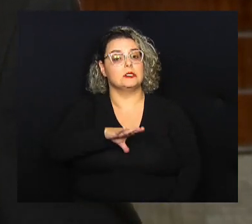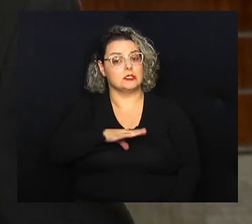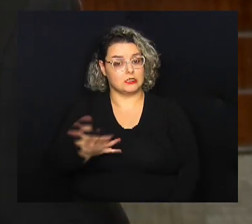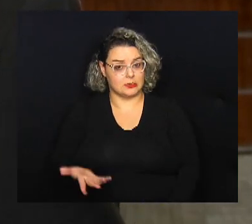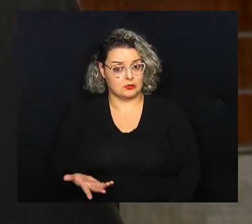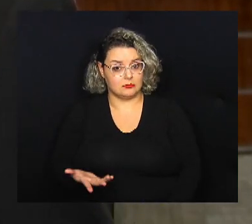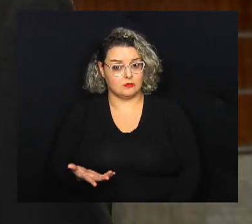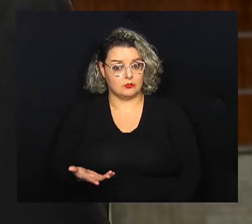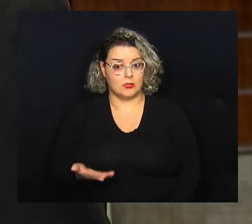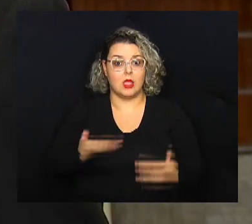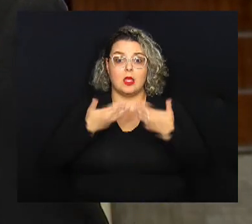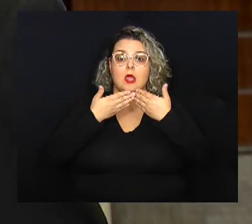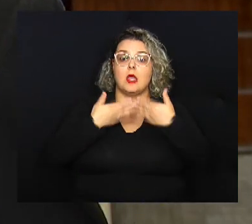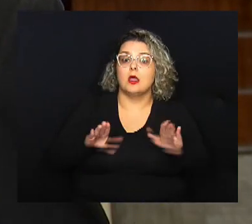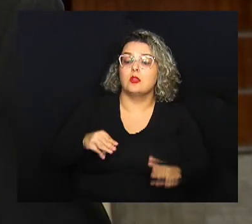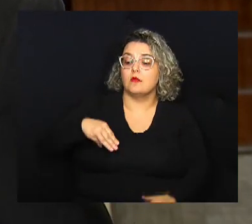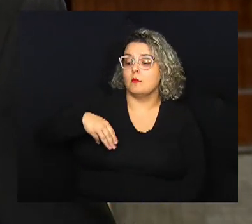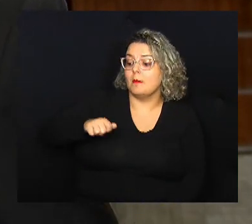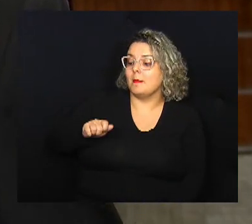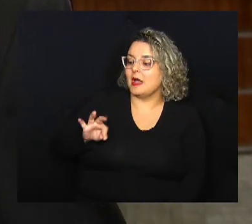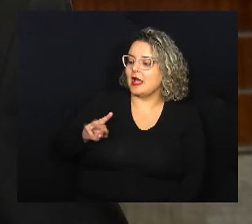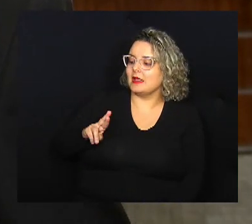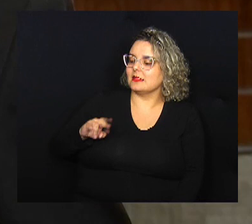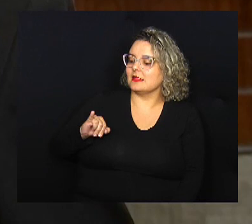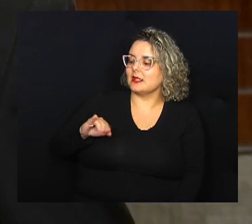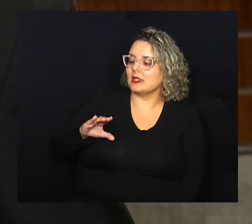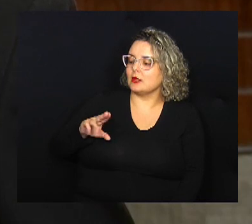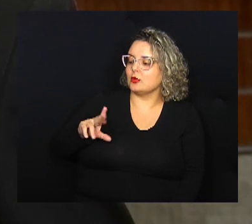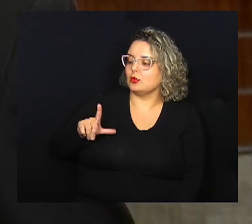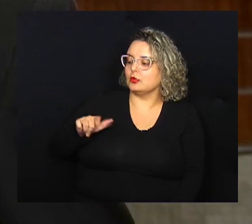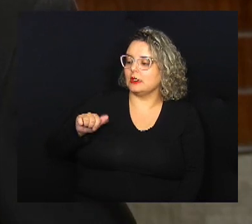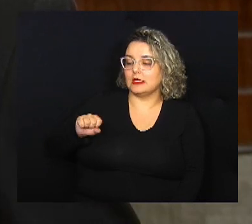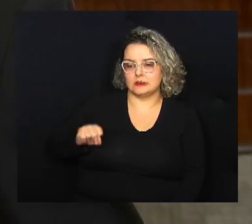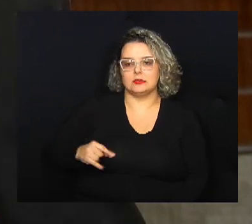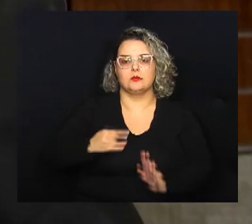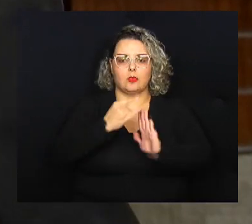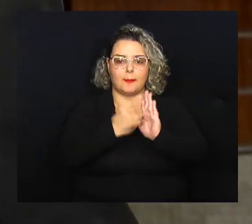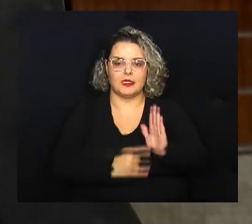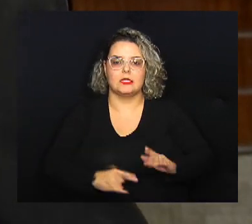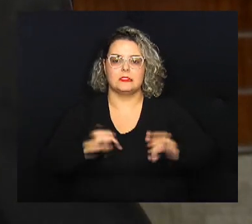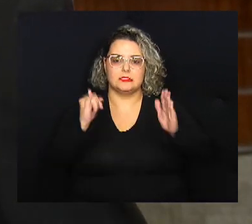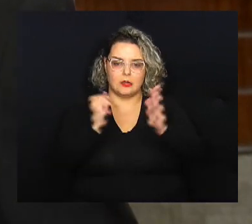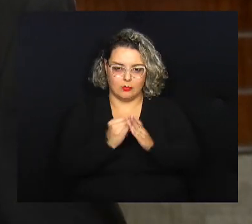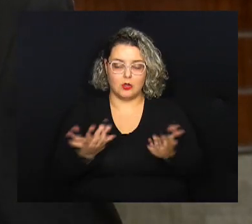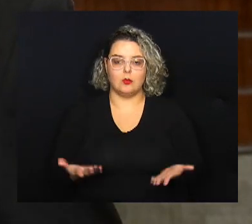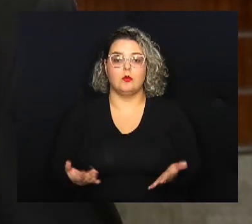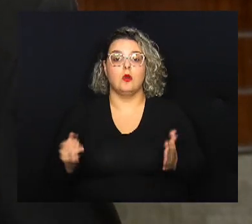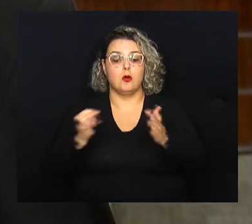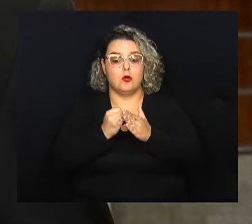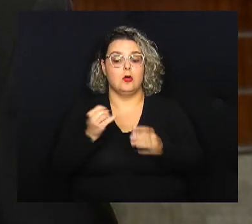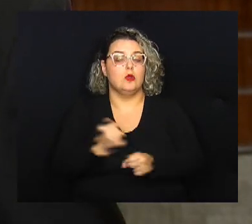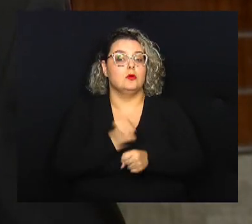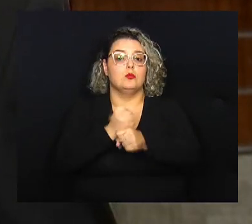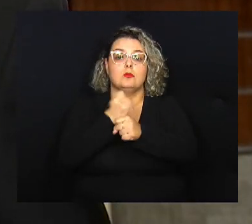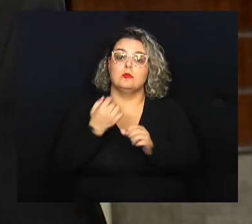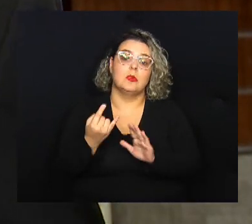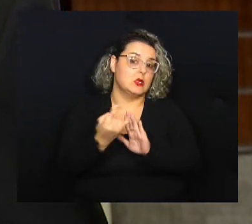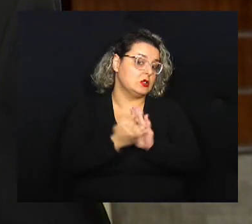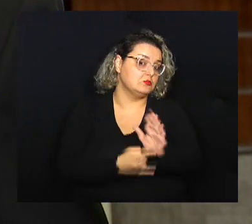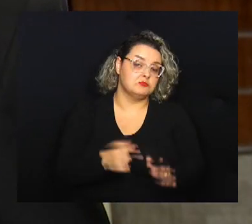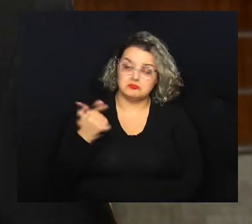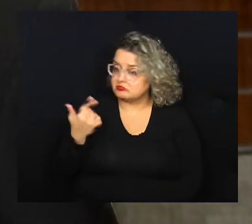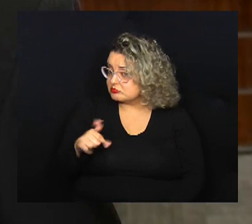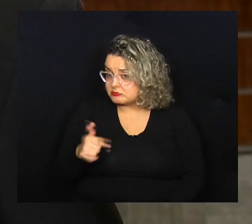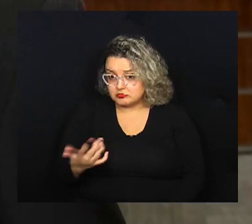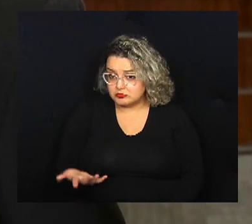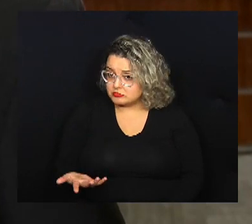abre novas matrículas. Então, o imóvel ele já está construído, mas ele não documentalmente ele não